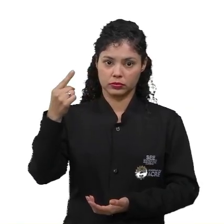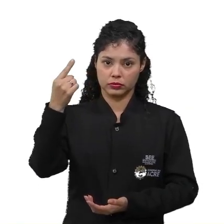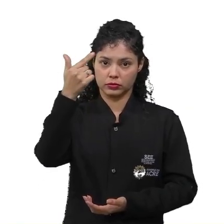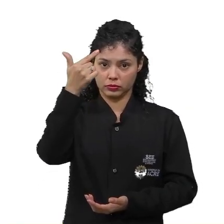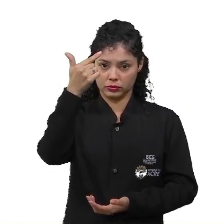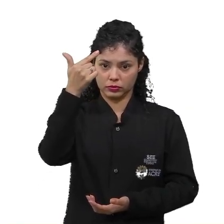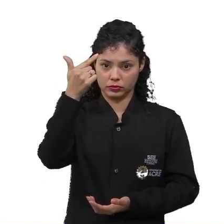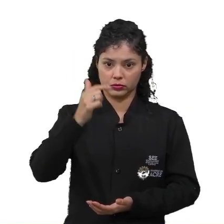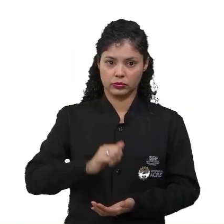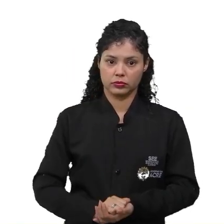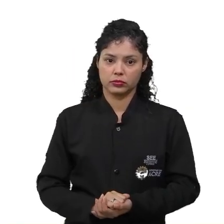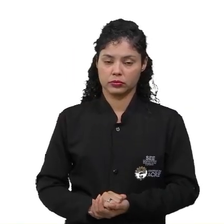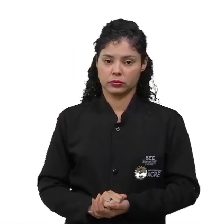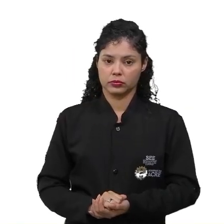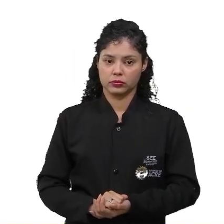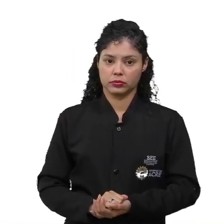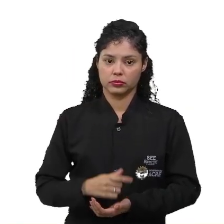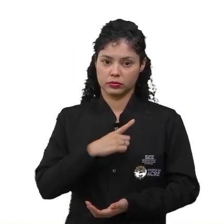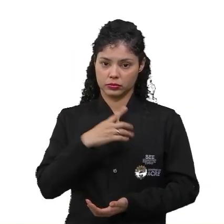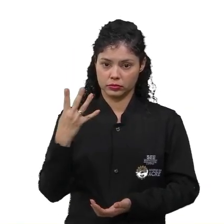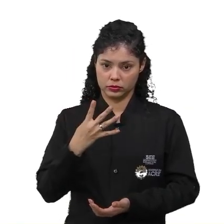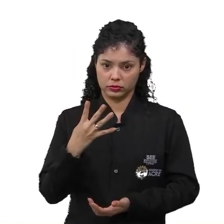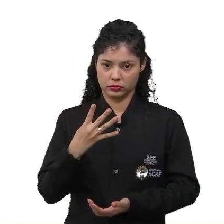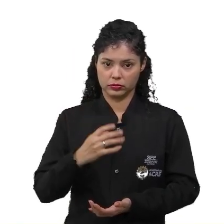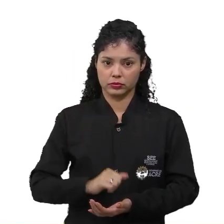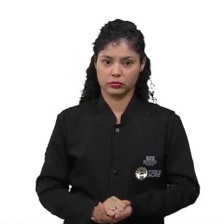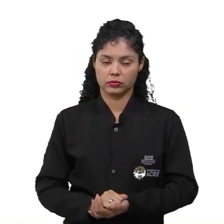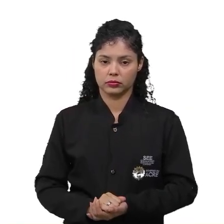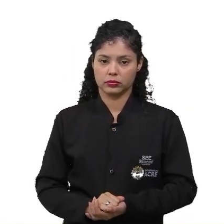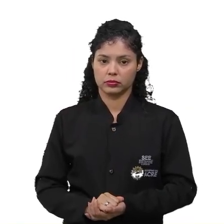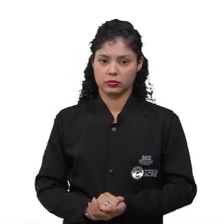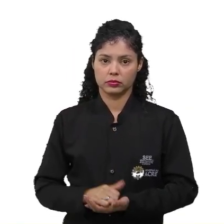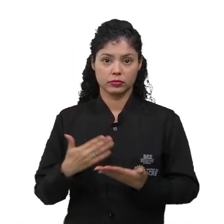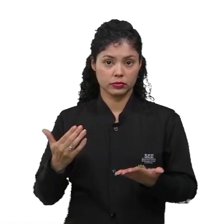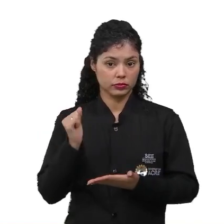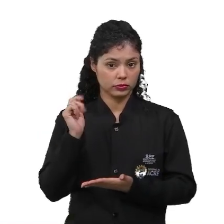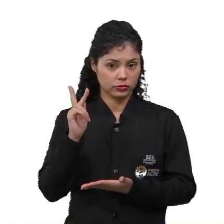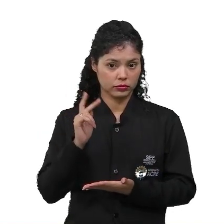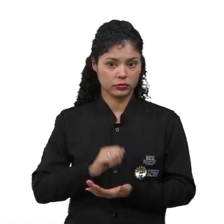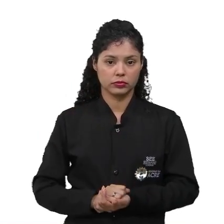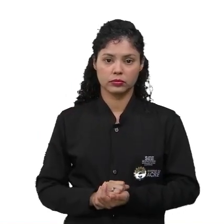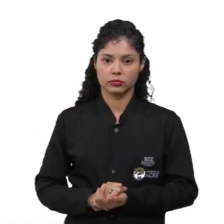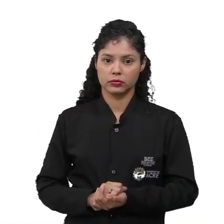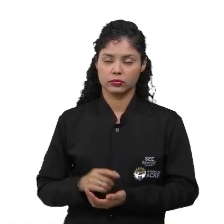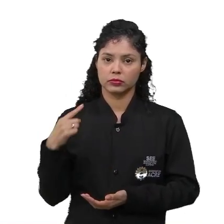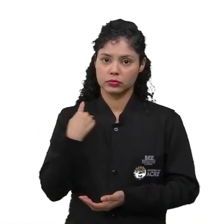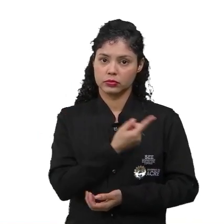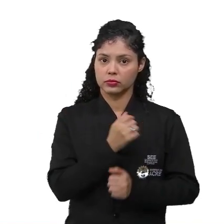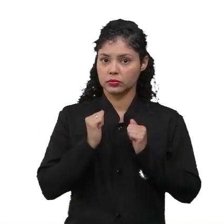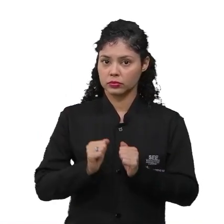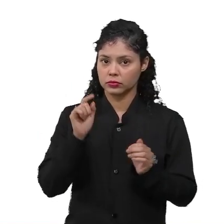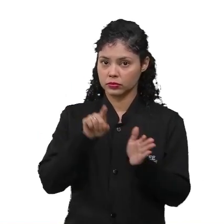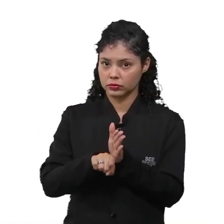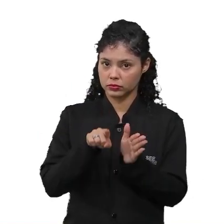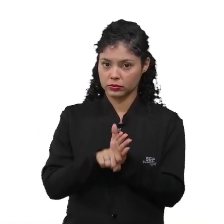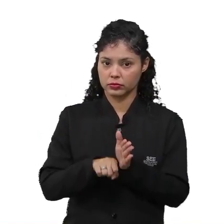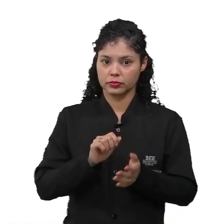a 2 e obtenha 4. Ok. Nós podemos nos